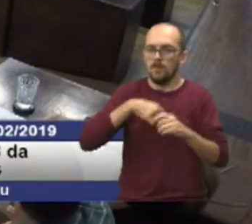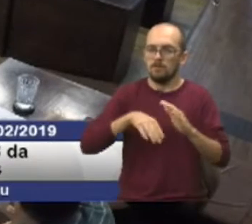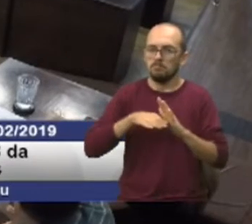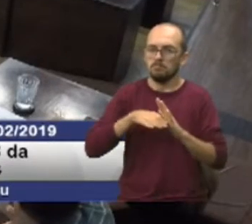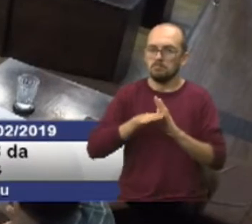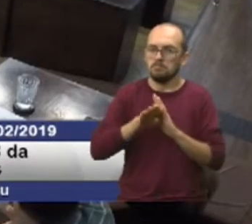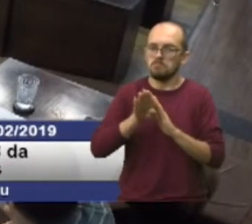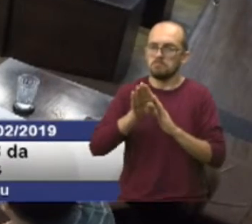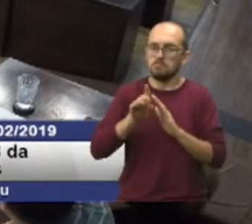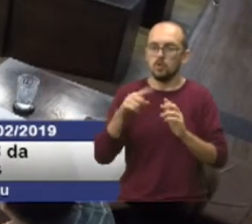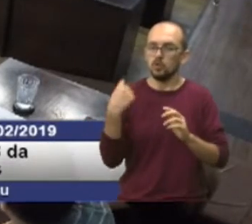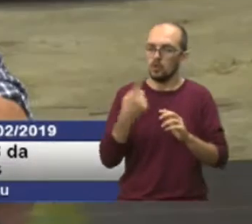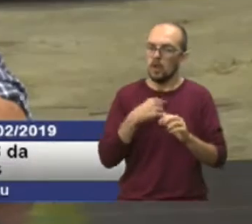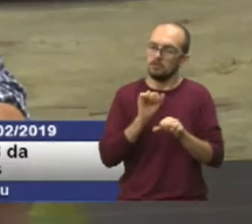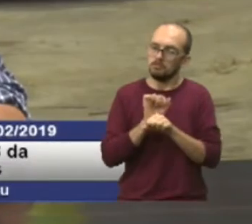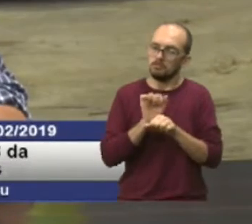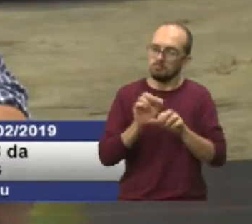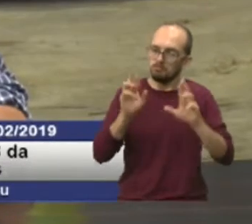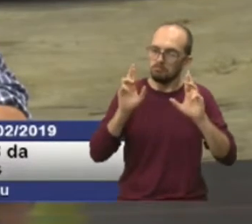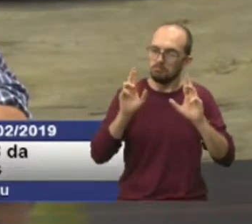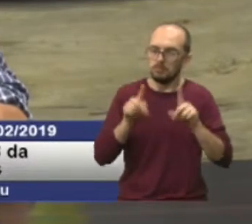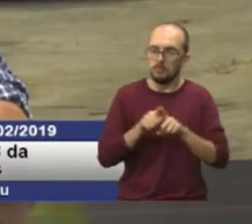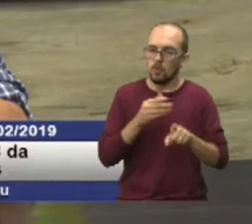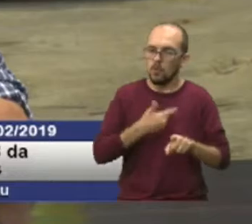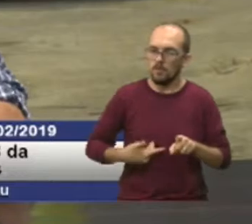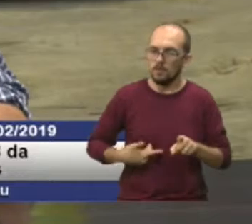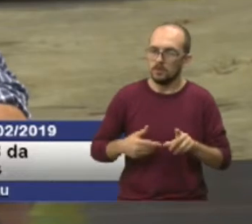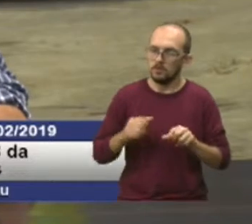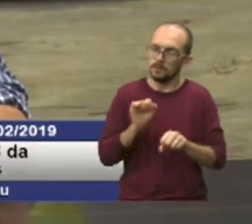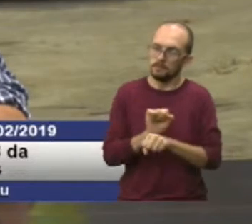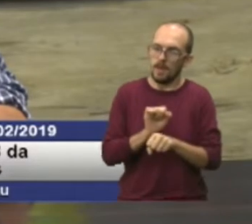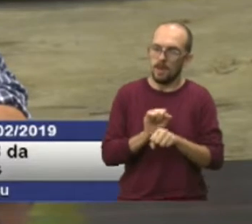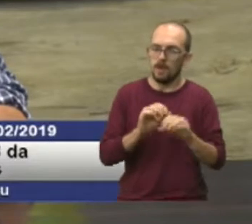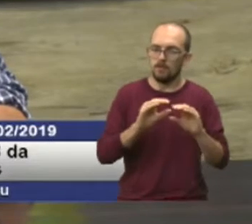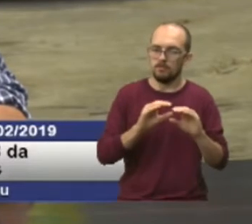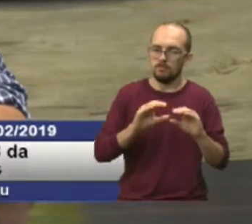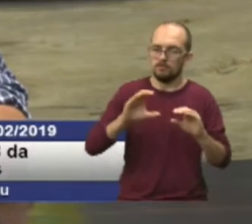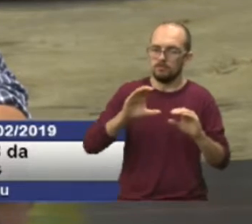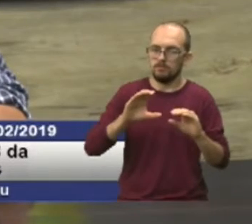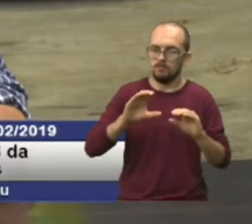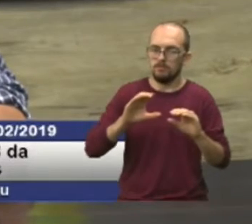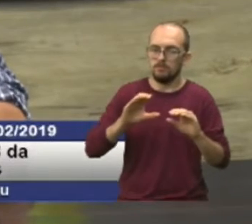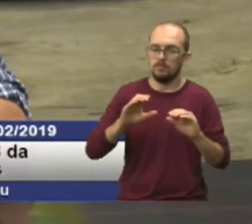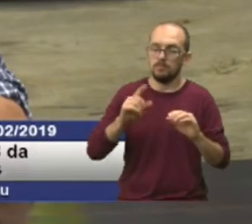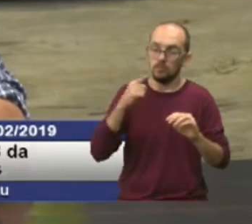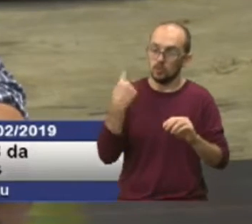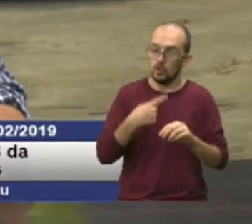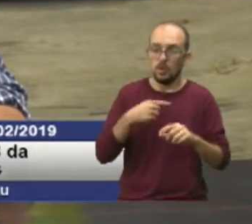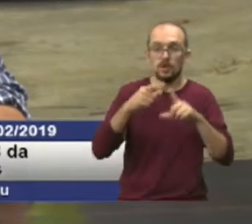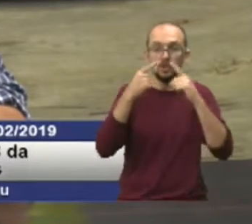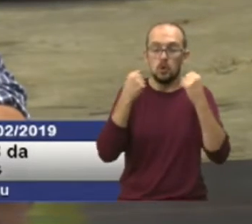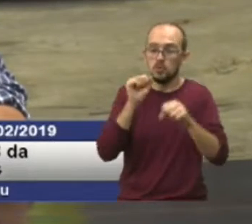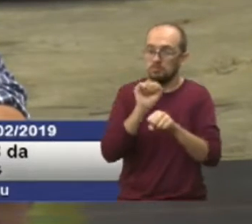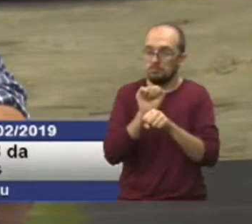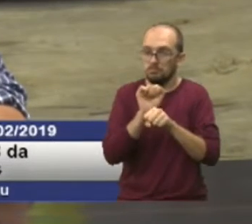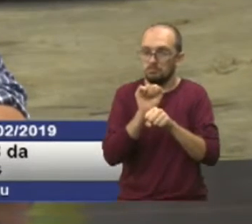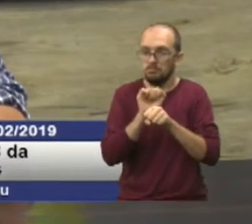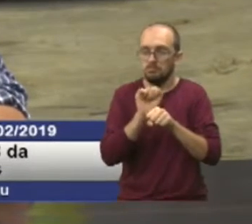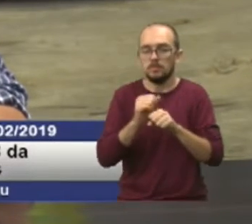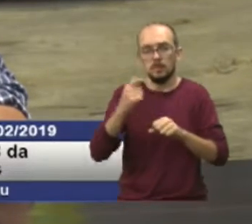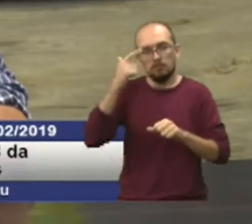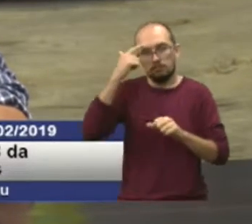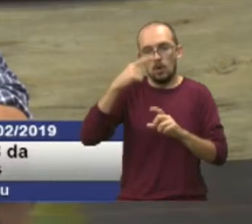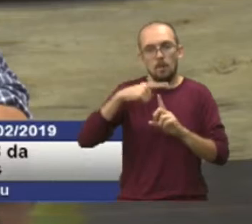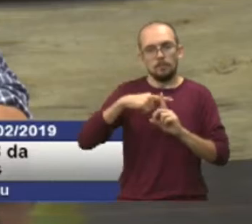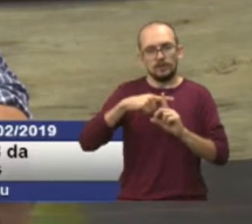expectativa de todos e do próprio governo. E nós aqui no município também aguardamos, né, temos uma expectativa positiva.